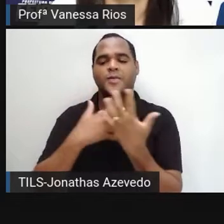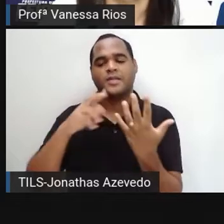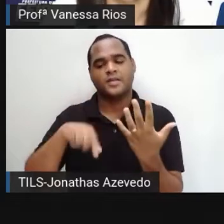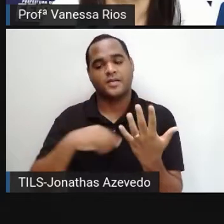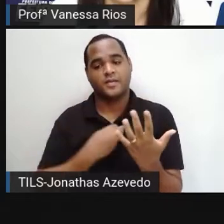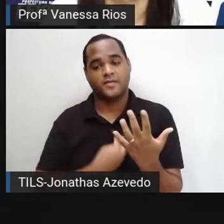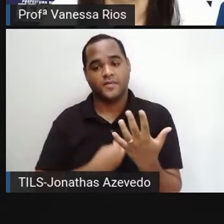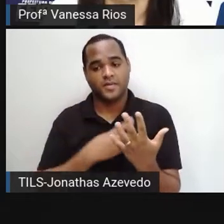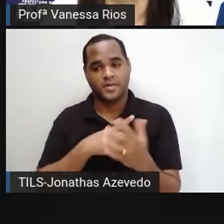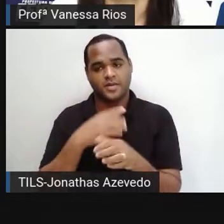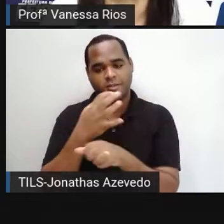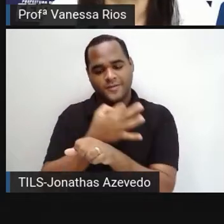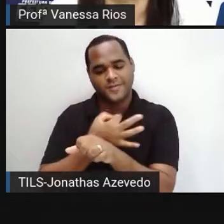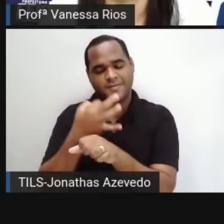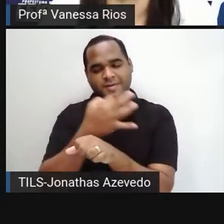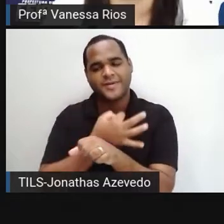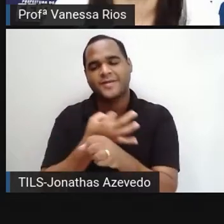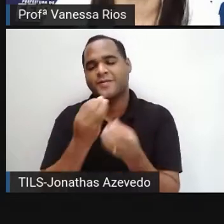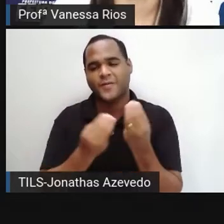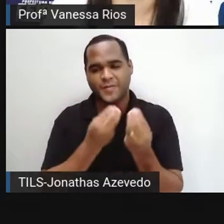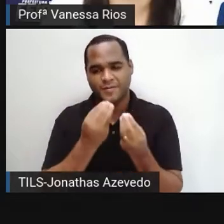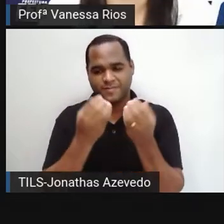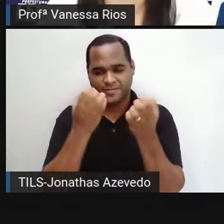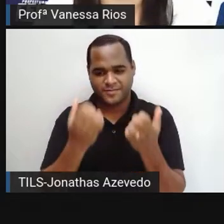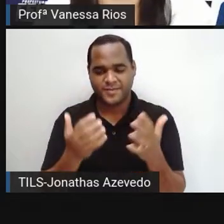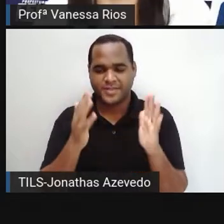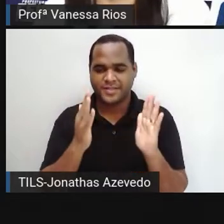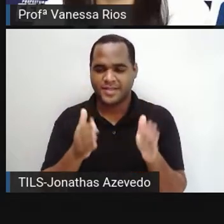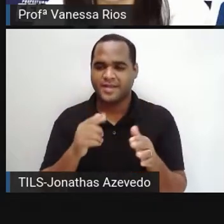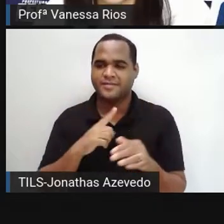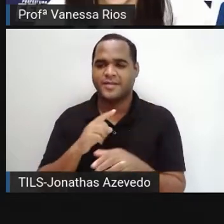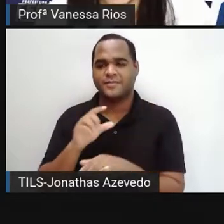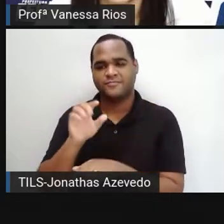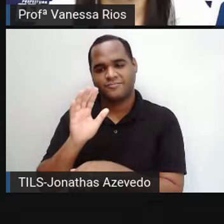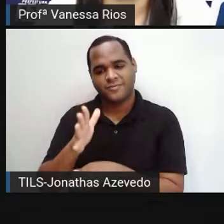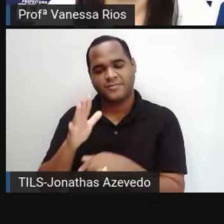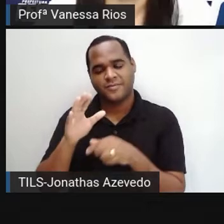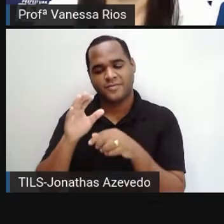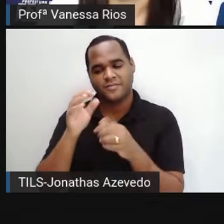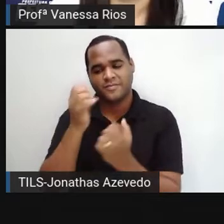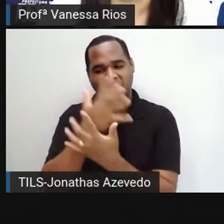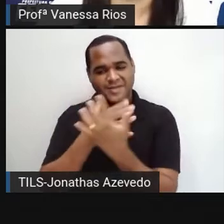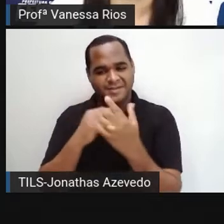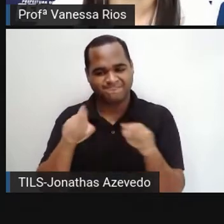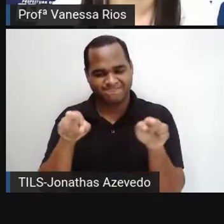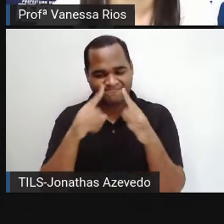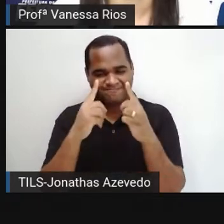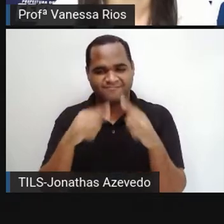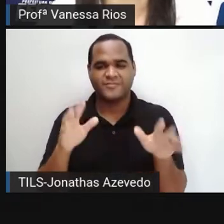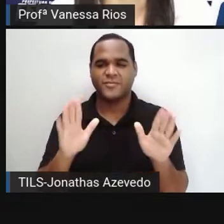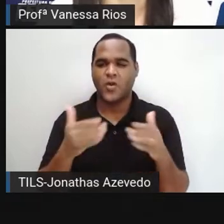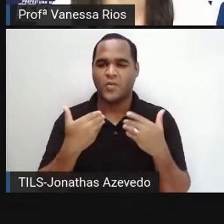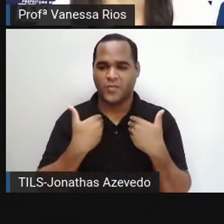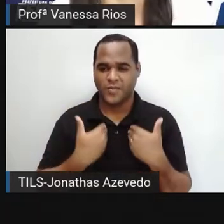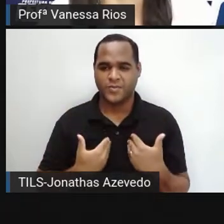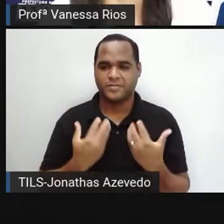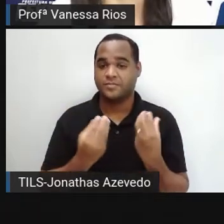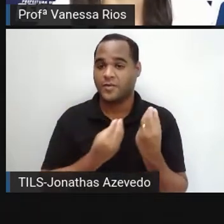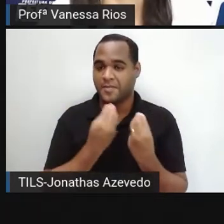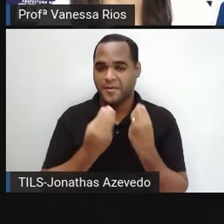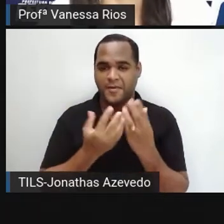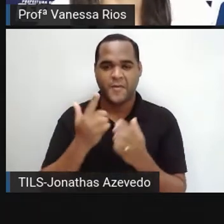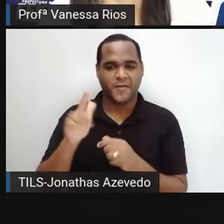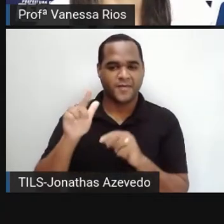em nossas férias? A gente já viu produção de música com o corpo, mas existem aí outras coisas que nós